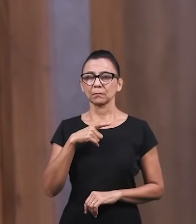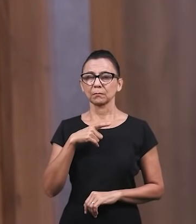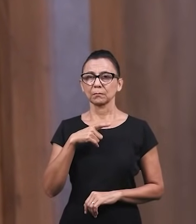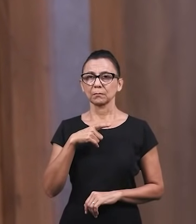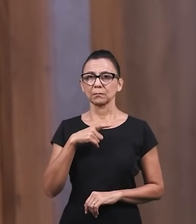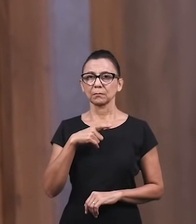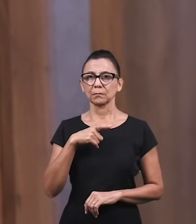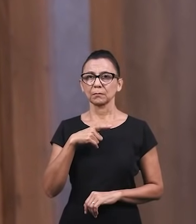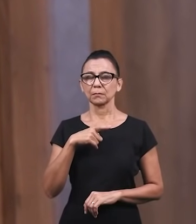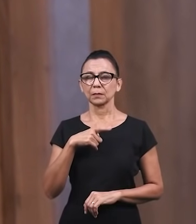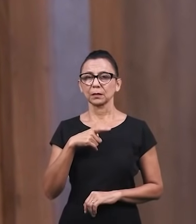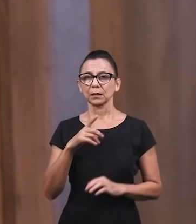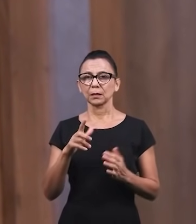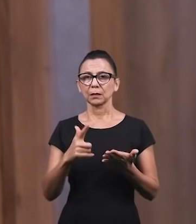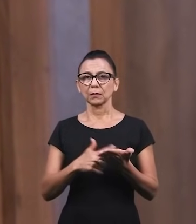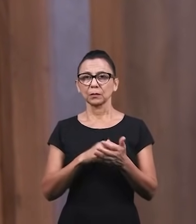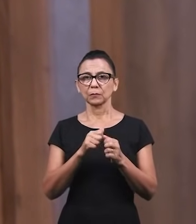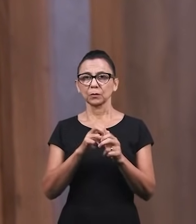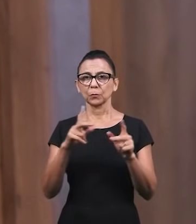coração.